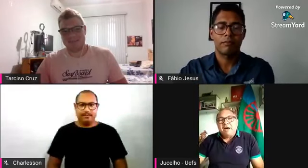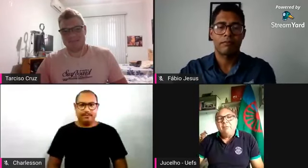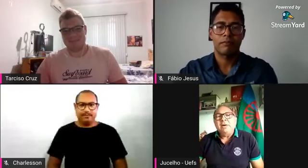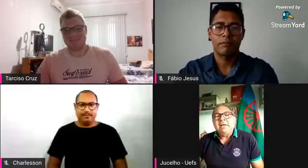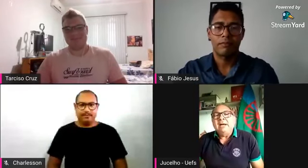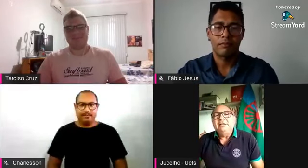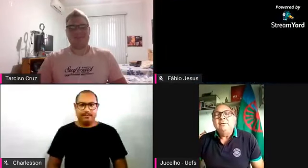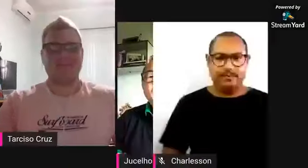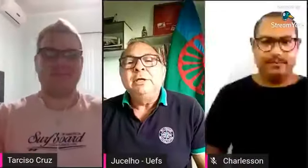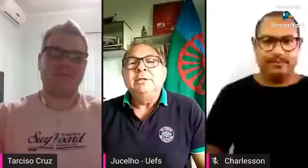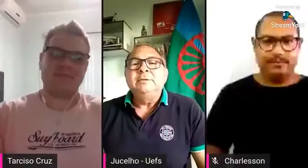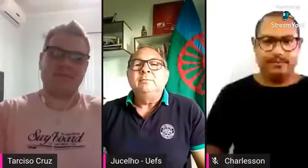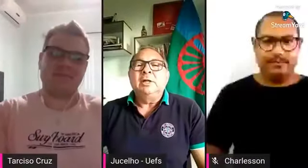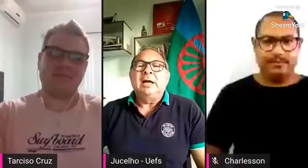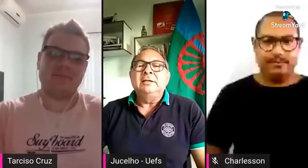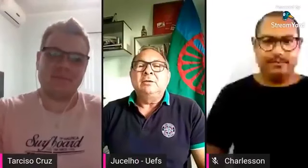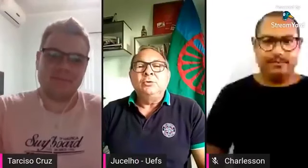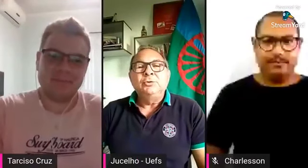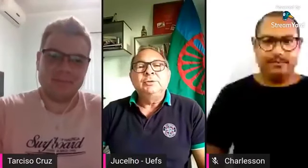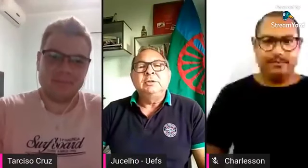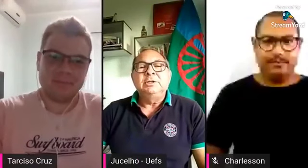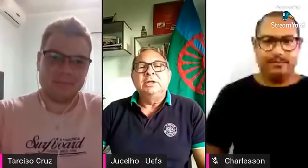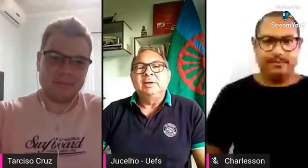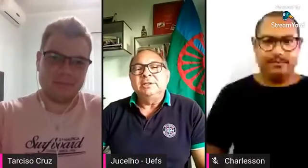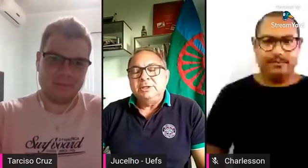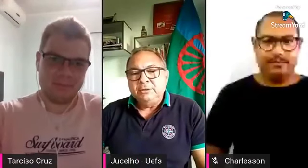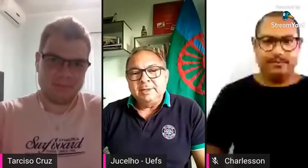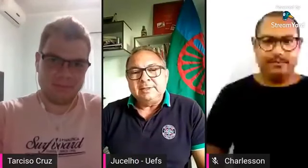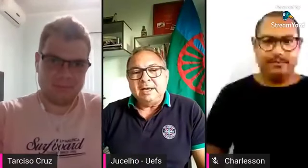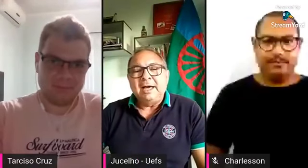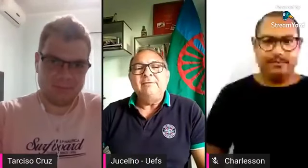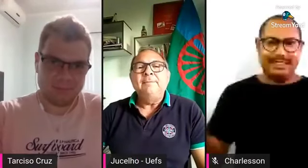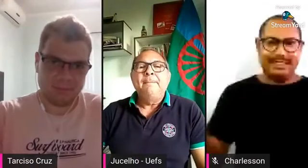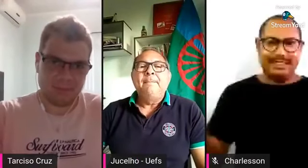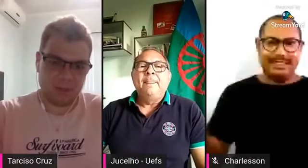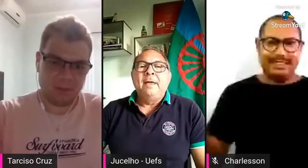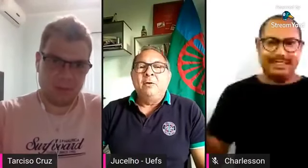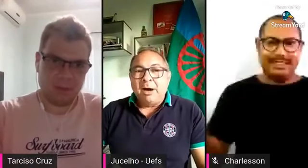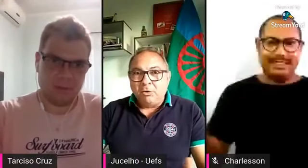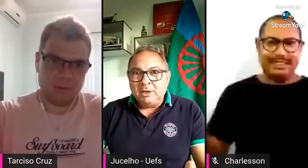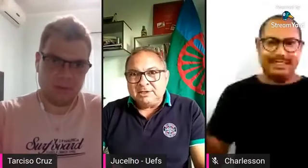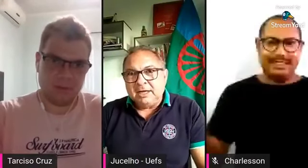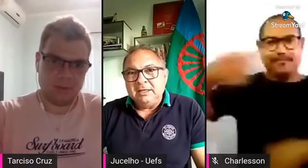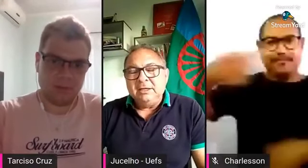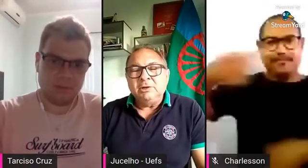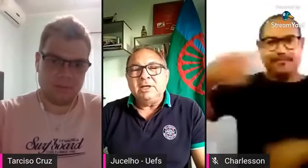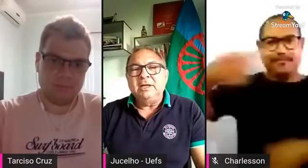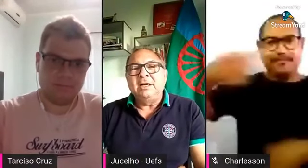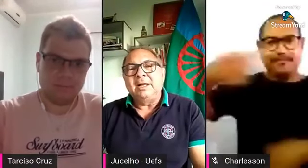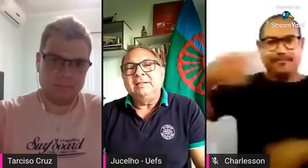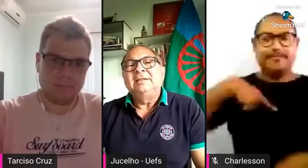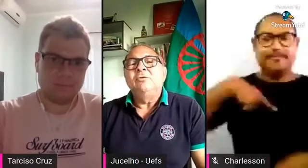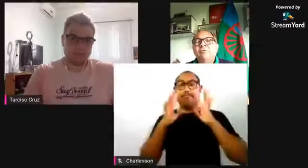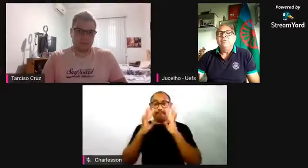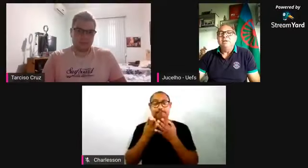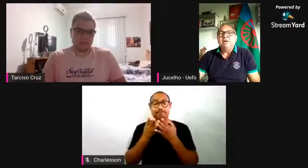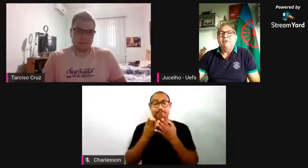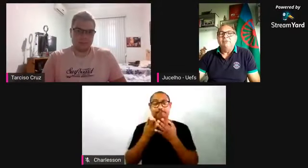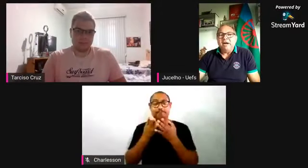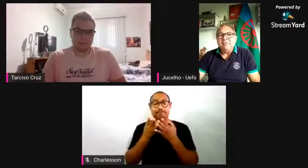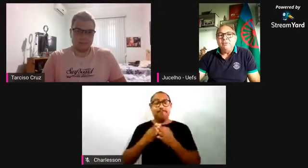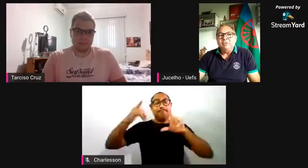Boa tarde, Fábio. Boa tarde, ouvintes. Boa tarde a todos que estão assistindo essa live. Uma honra estar aqui. Gostaria de agradecer